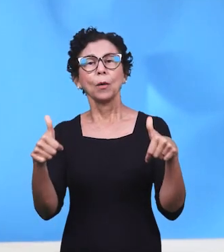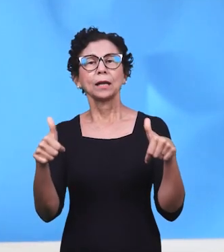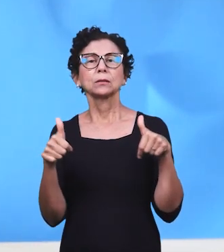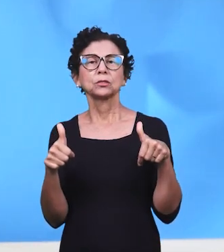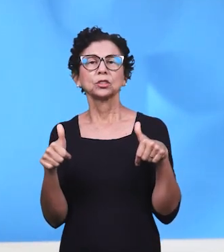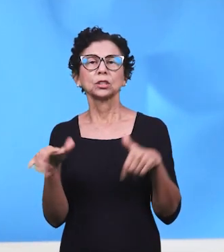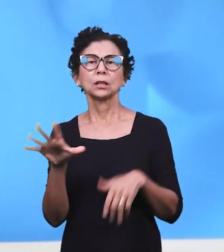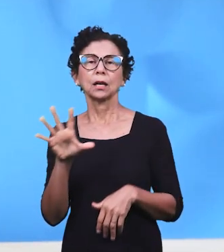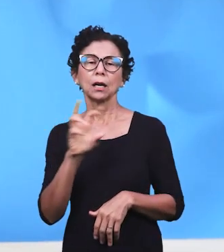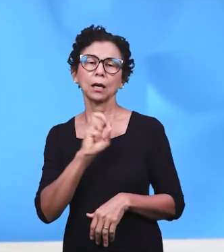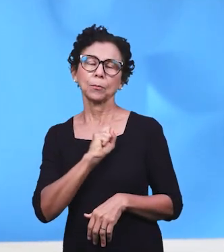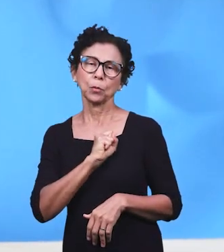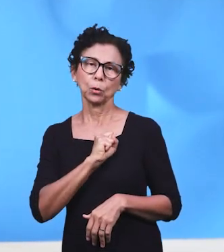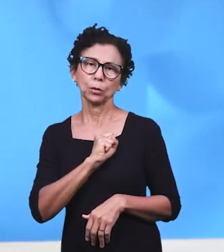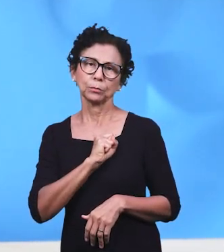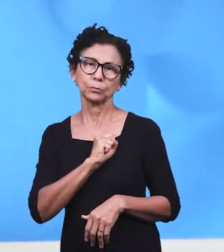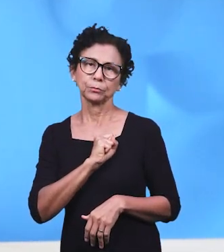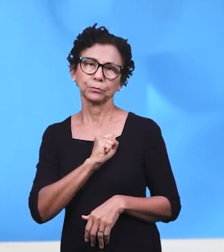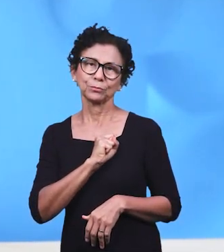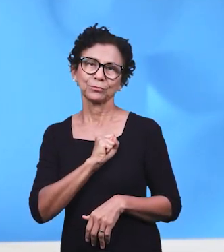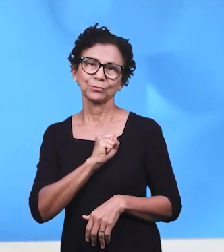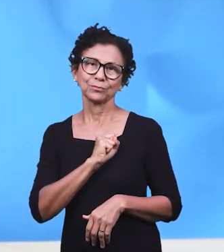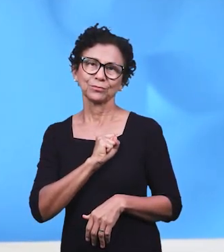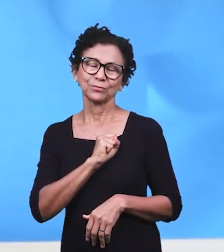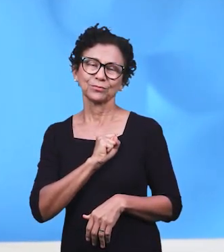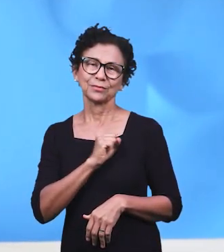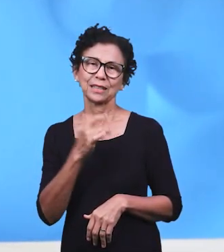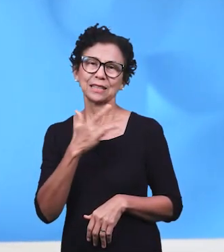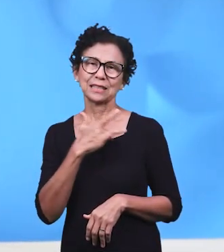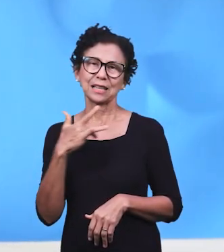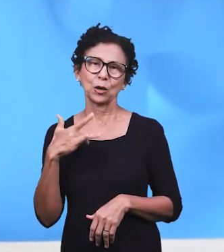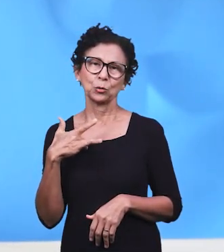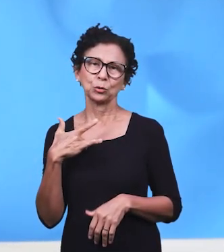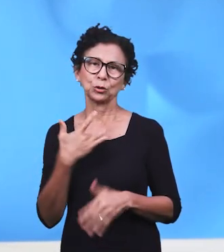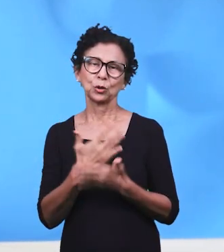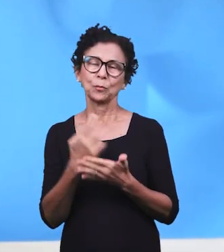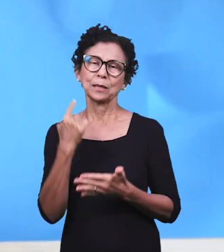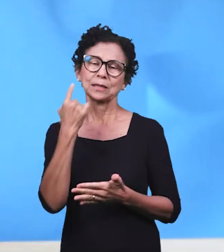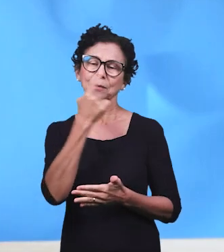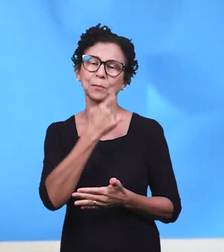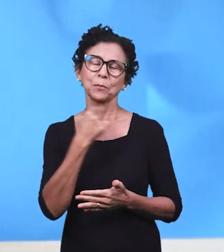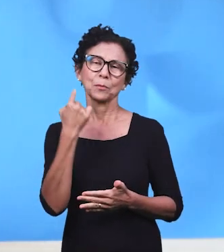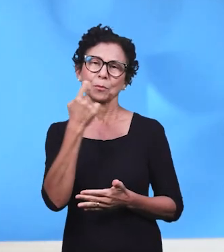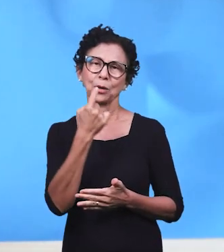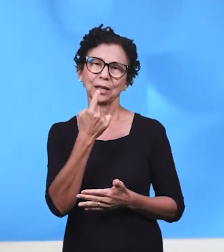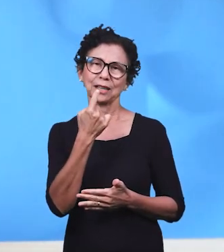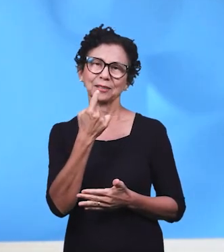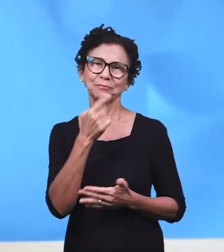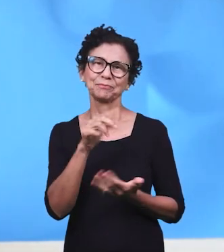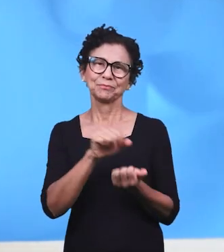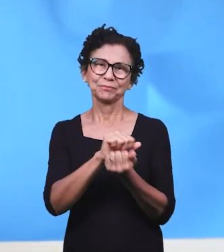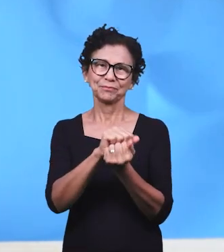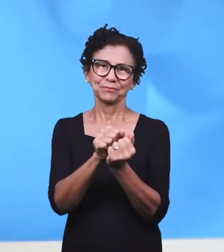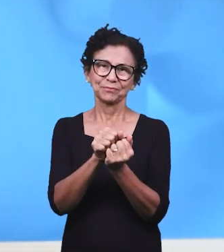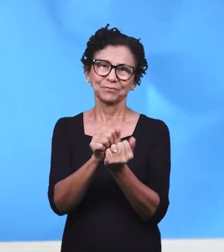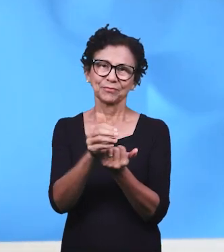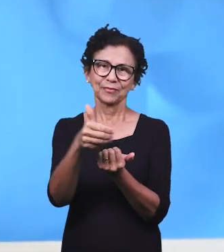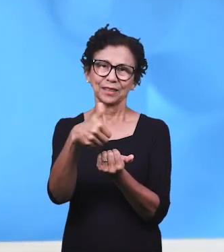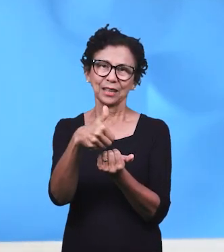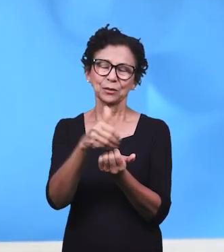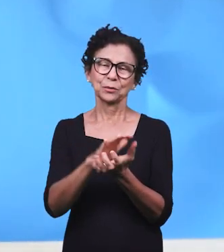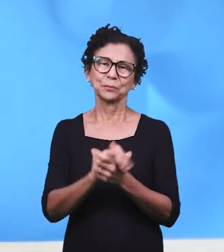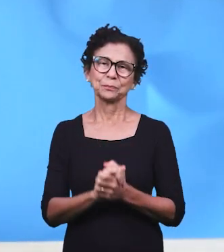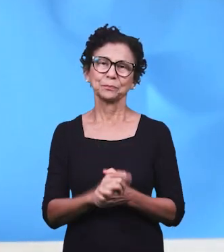nossa saúde. A saúde começa pela boca. De fato, né, doenças são evidenciadas na nossa boca e nós precisamos